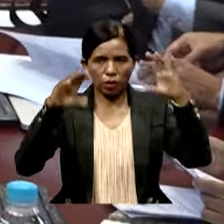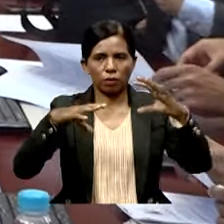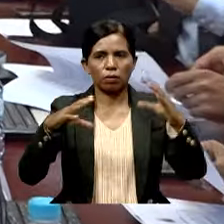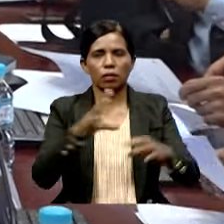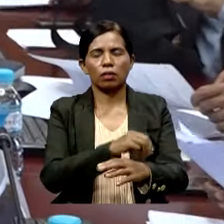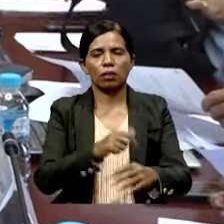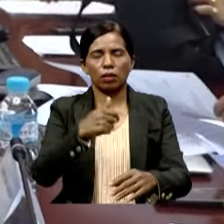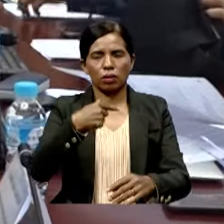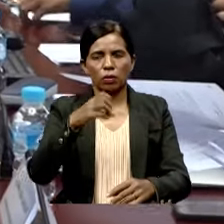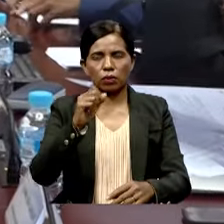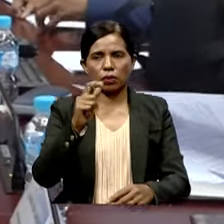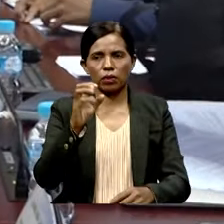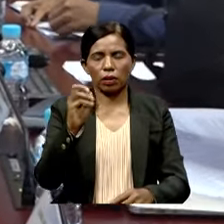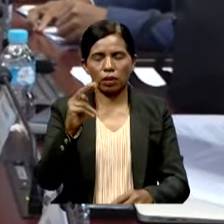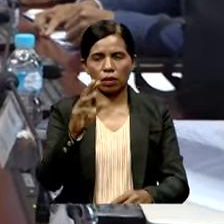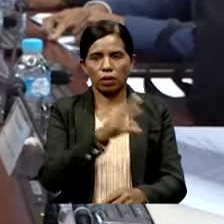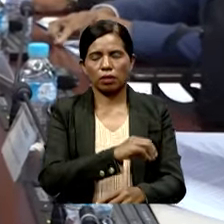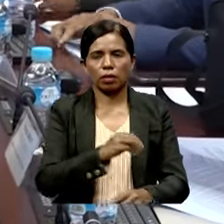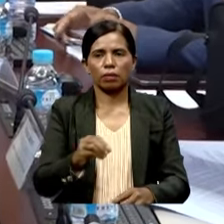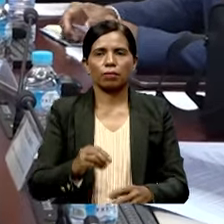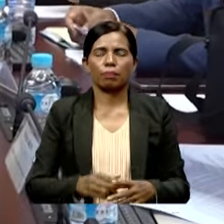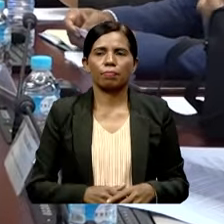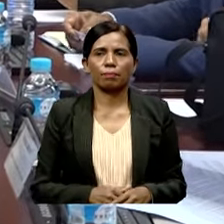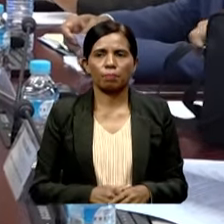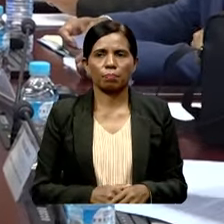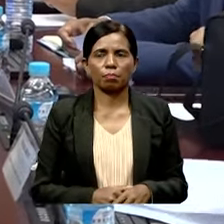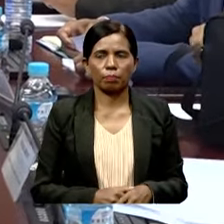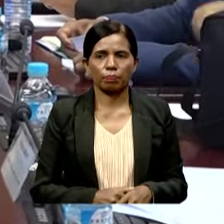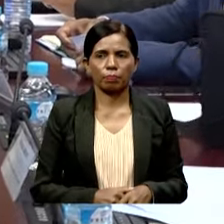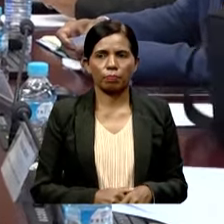Pública Agostinho Letêncio de Deus, Santina de Jesus, marido da Costa, GMN.